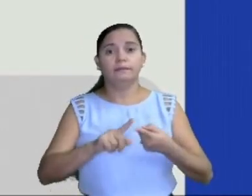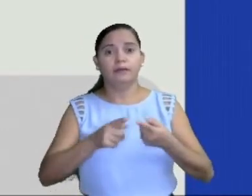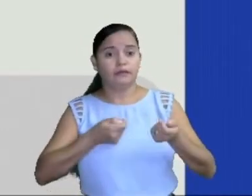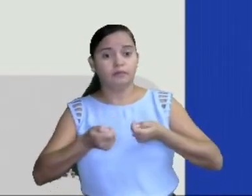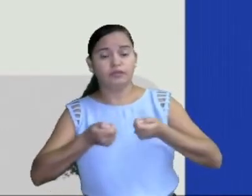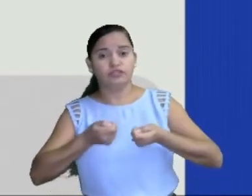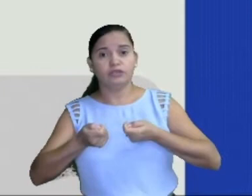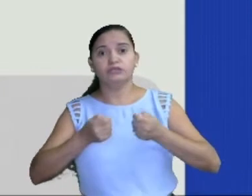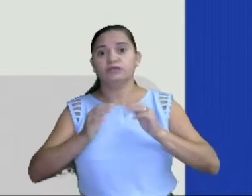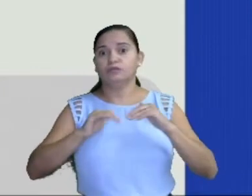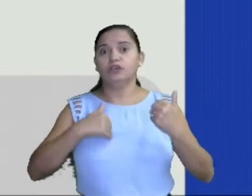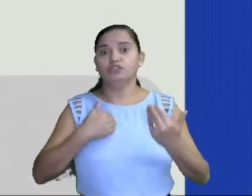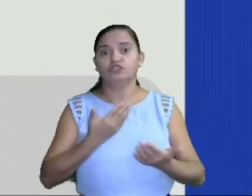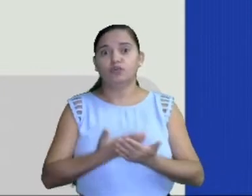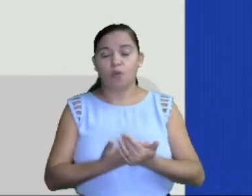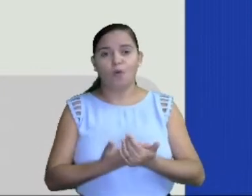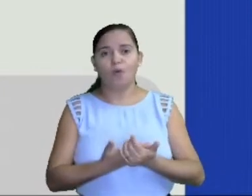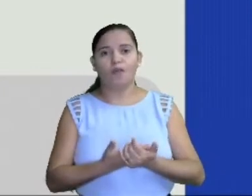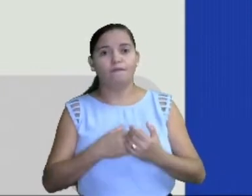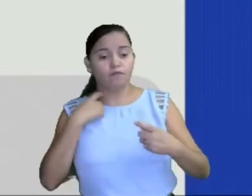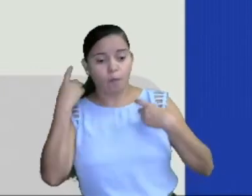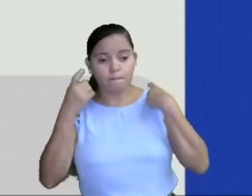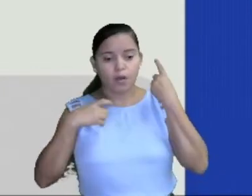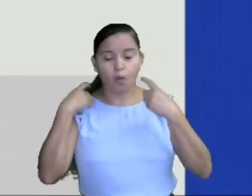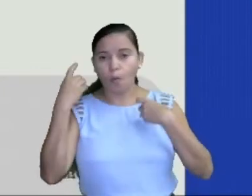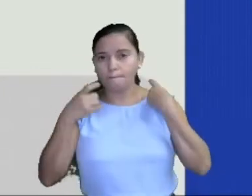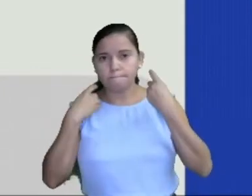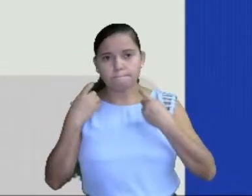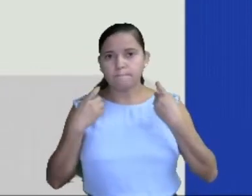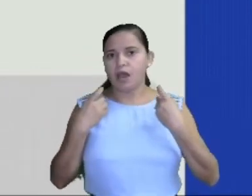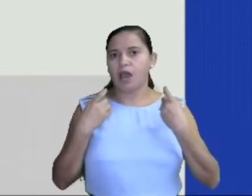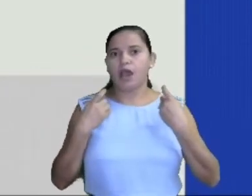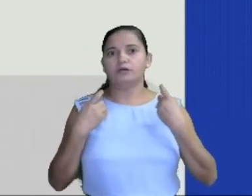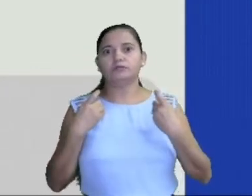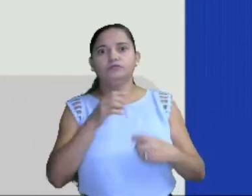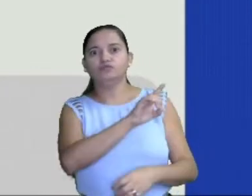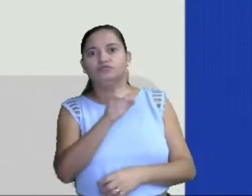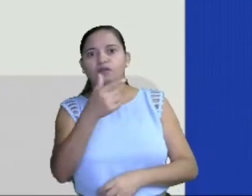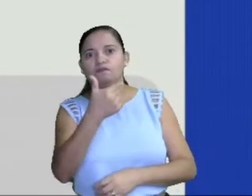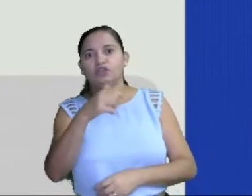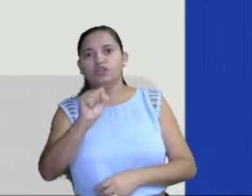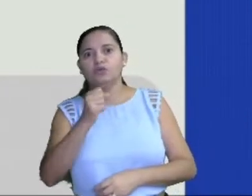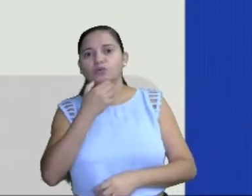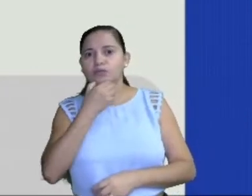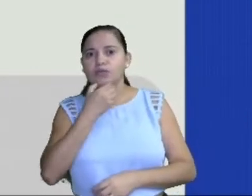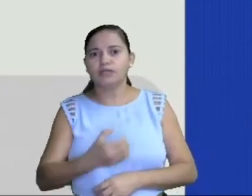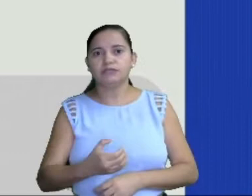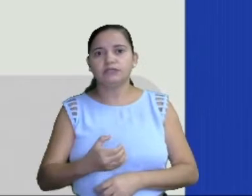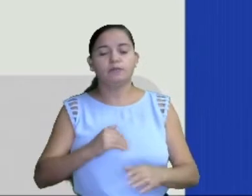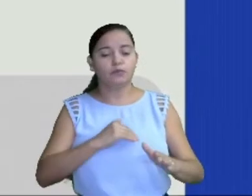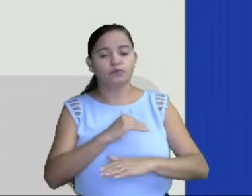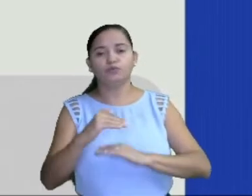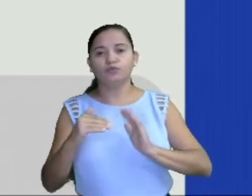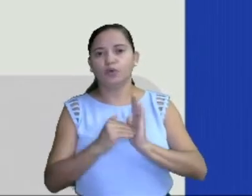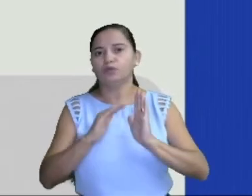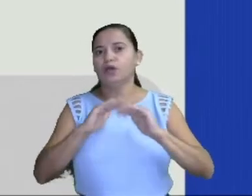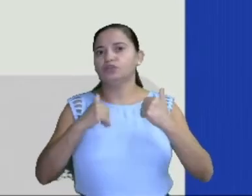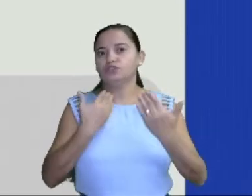se preocupou com isso. No dia 28 de dezembro, todas as unidades elas